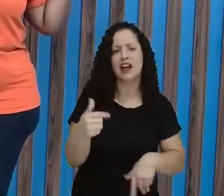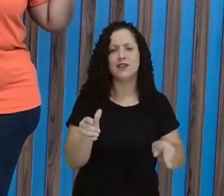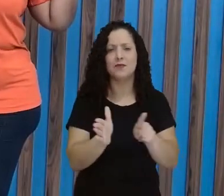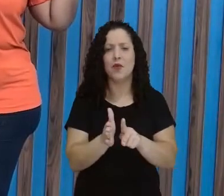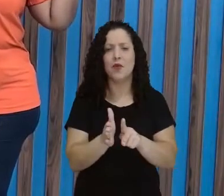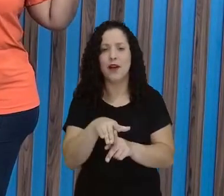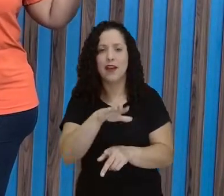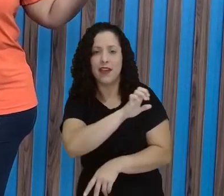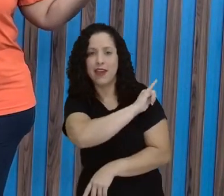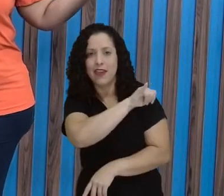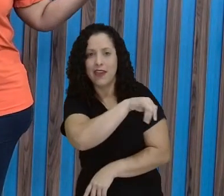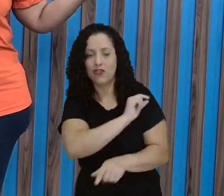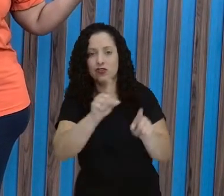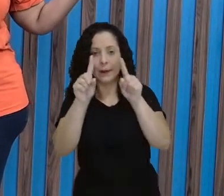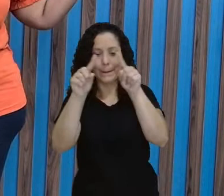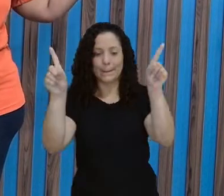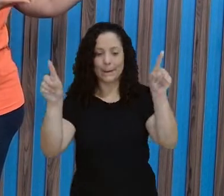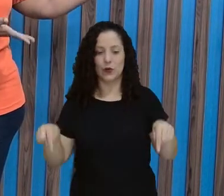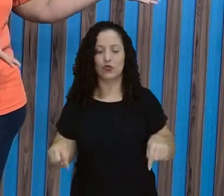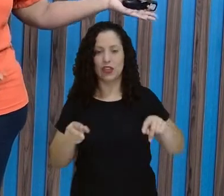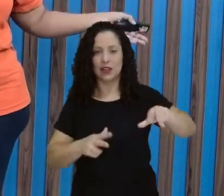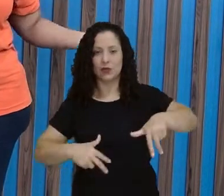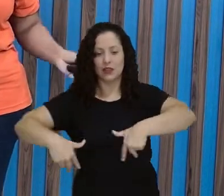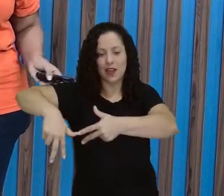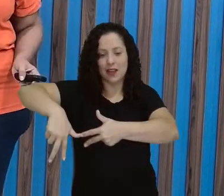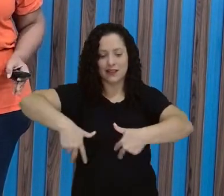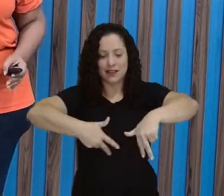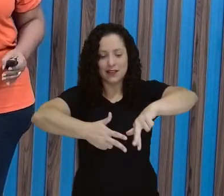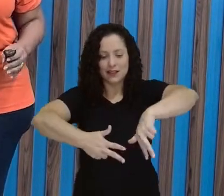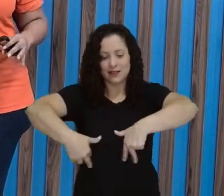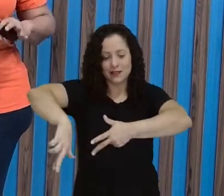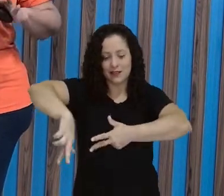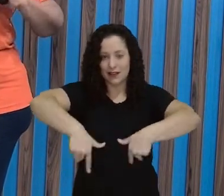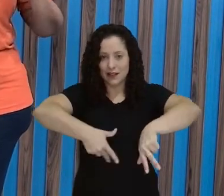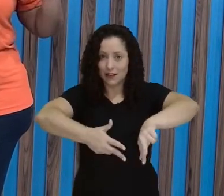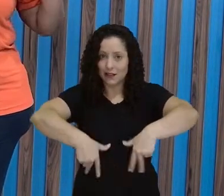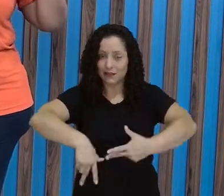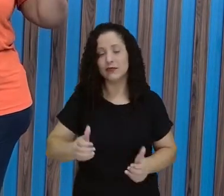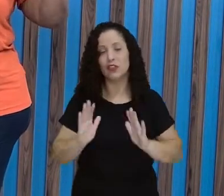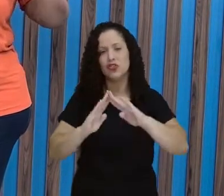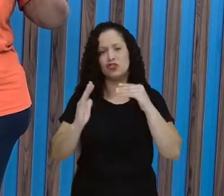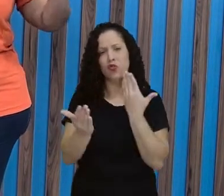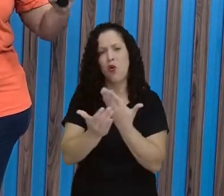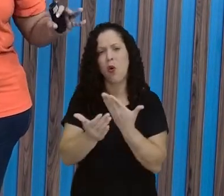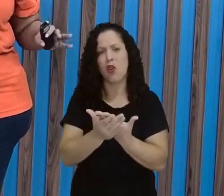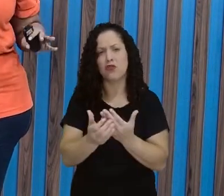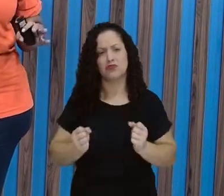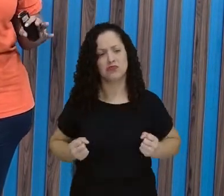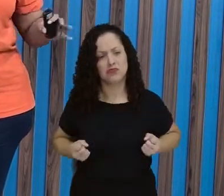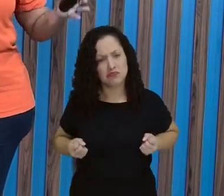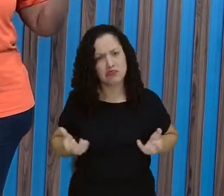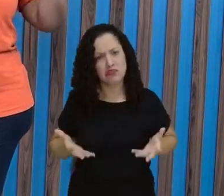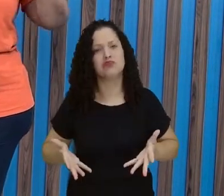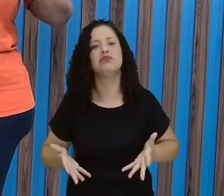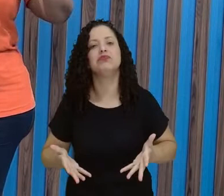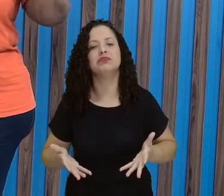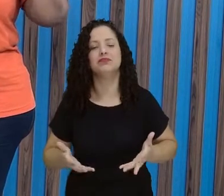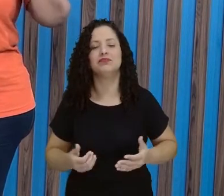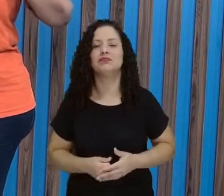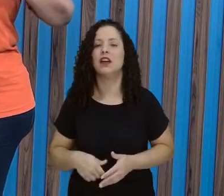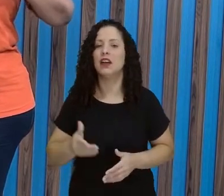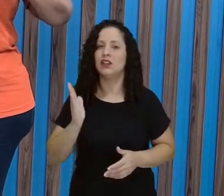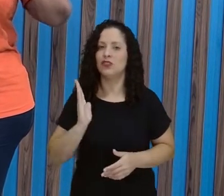a gente trouxe aqui, que o professor Clécio veio fazer. As escolas estão a todo vapor, tá? Eu estou